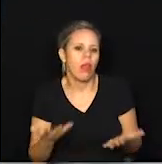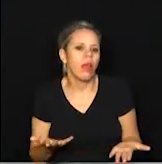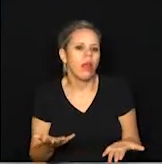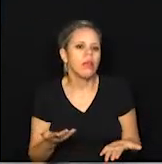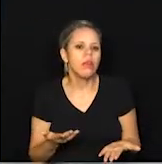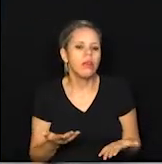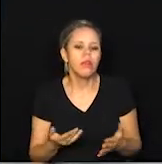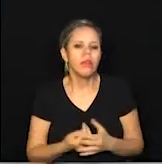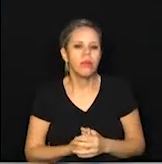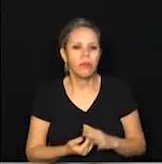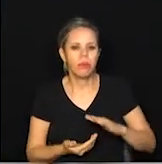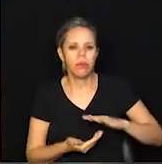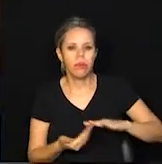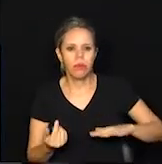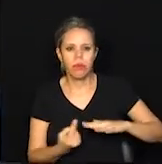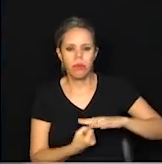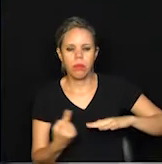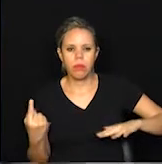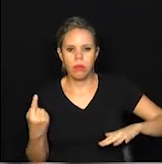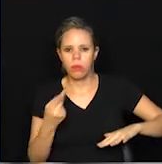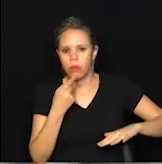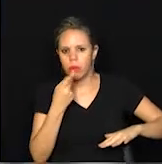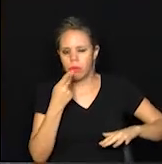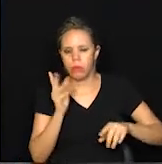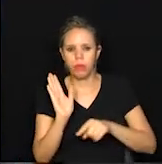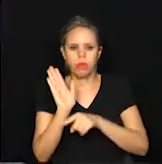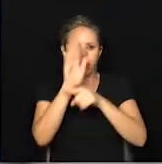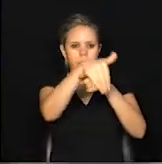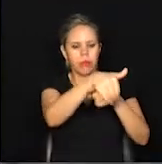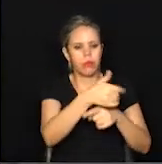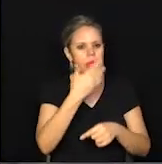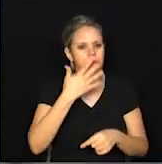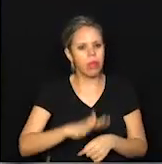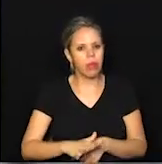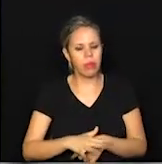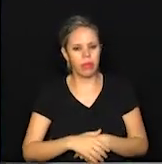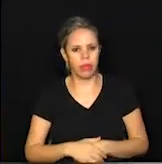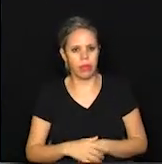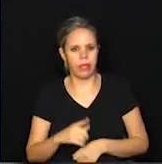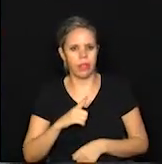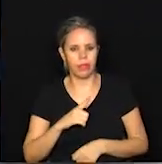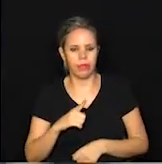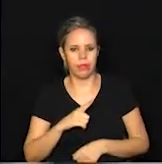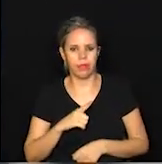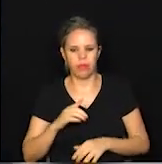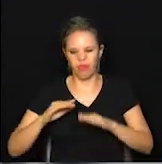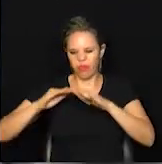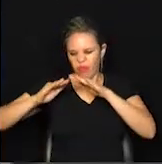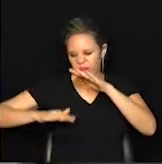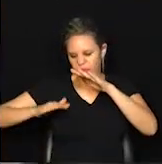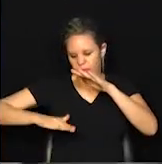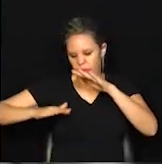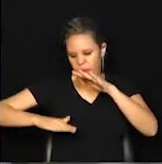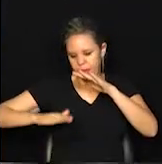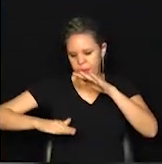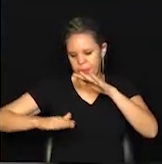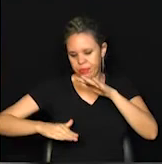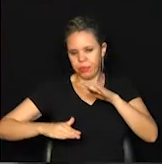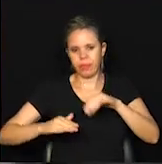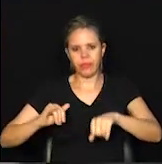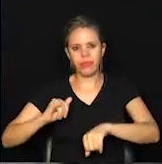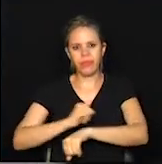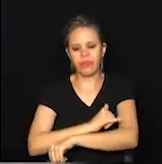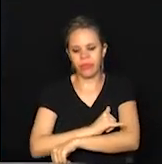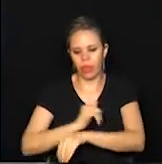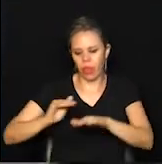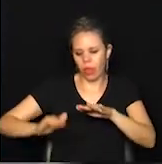excludente. Vou citar o basquete. Uma criança que tem é baixa, pesado, gordinho,